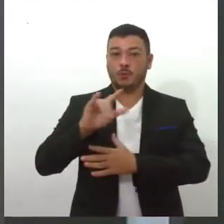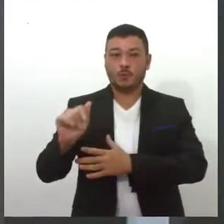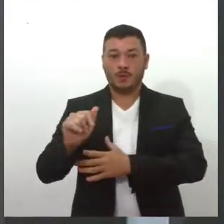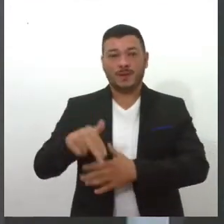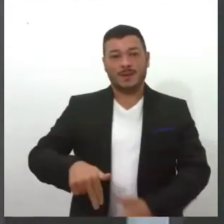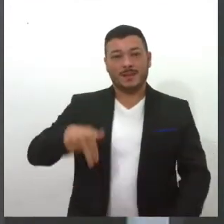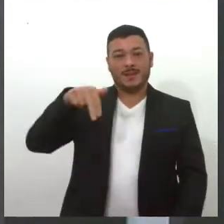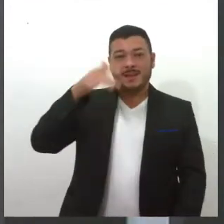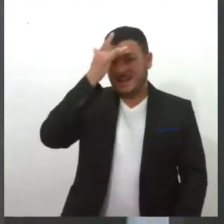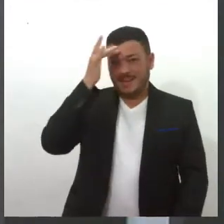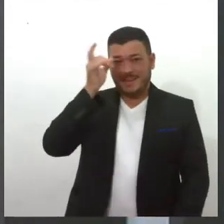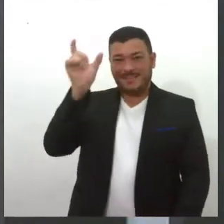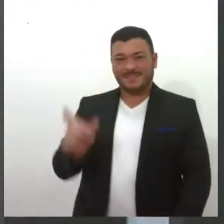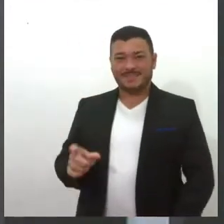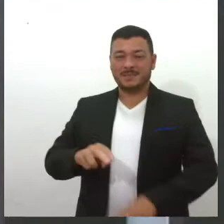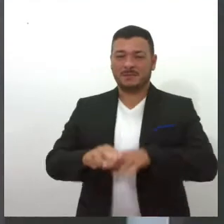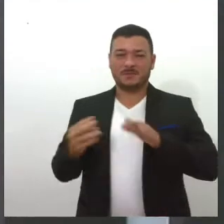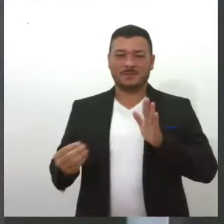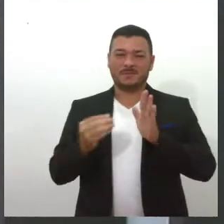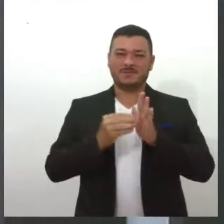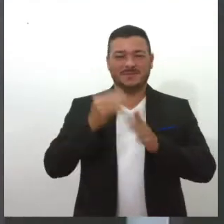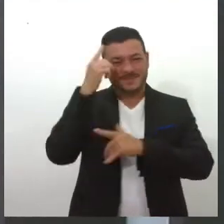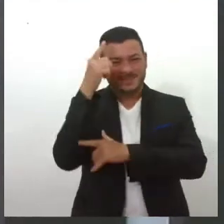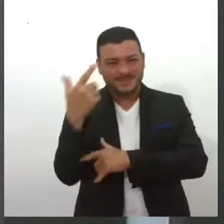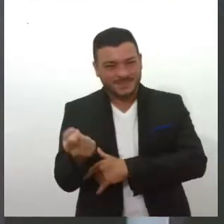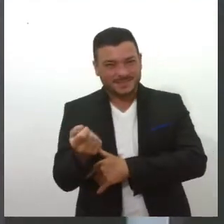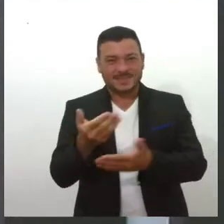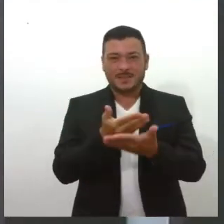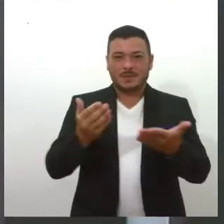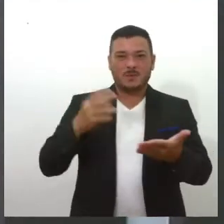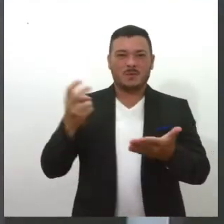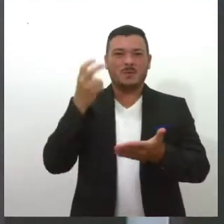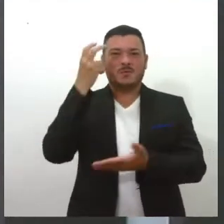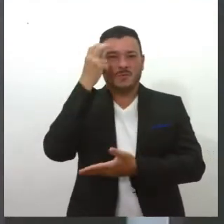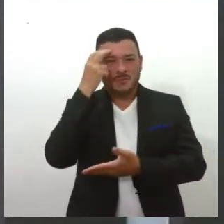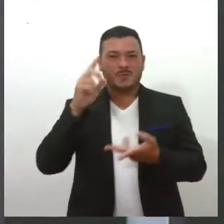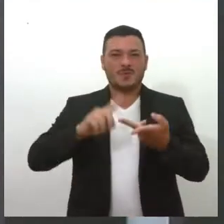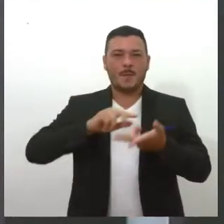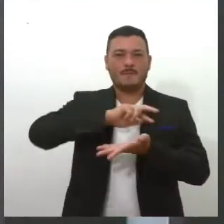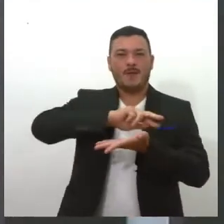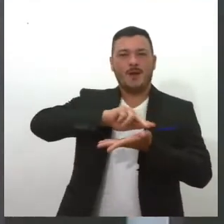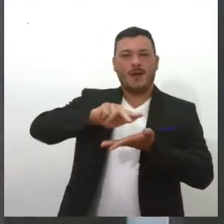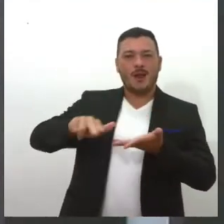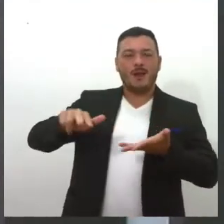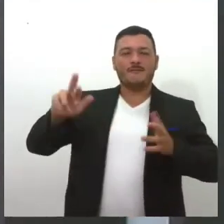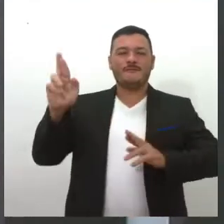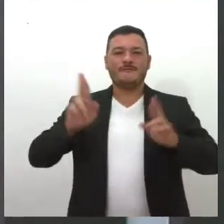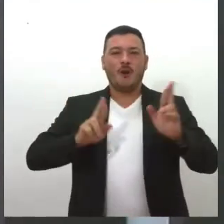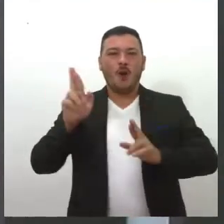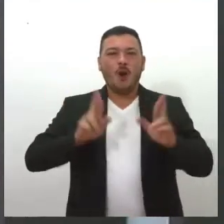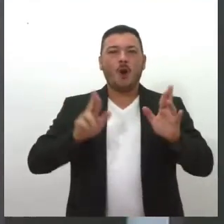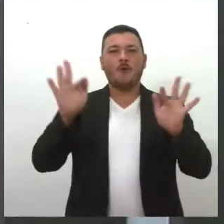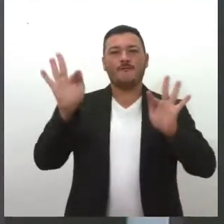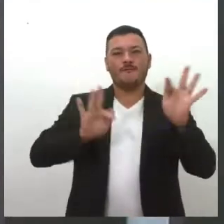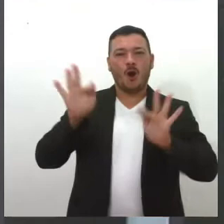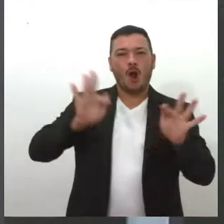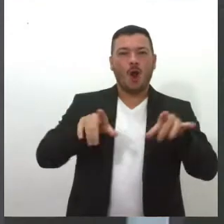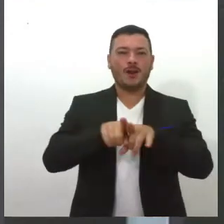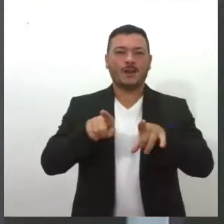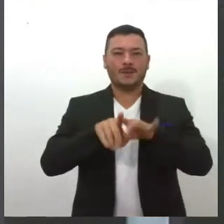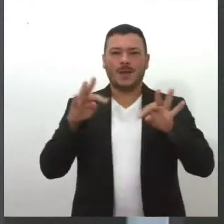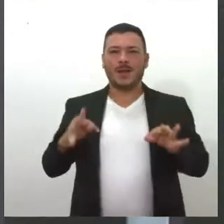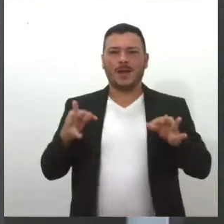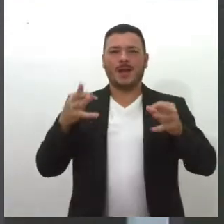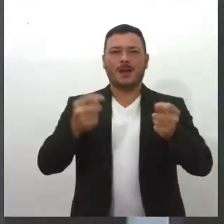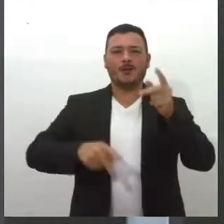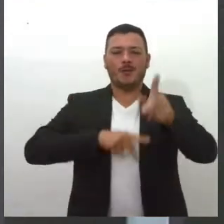Nordestino. E a gente deixa aqui registrada uma homenagem à nossa cultura, diversidade folclórica, cultura e a toda a